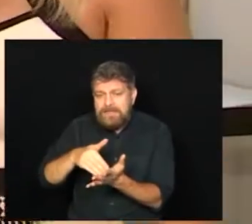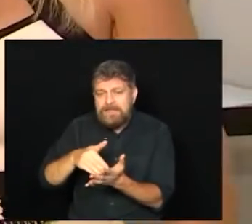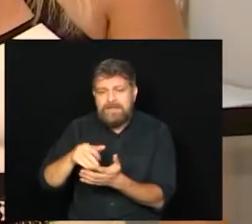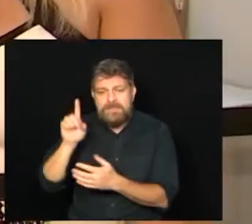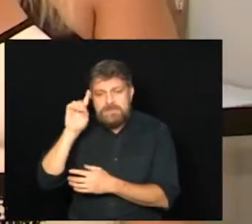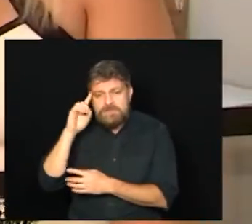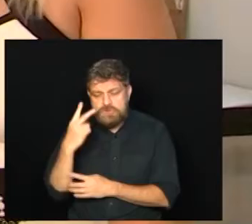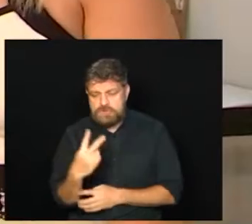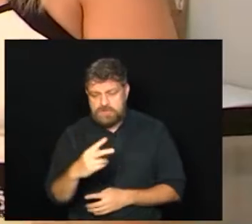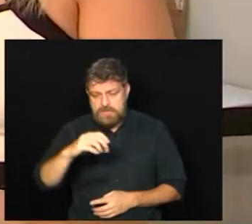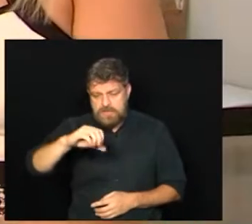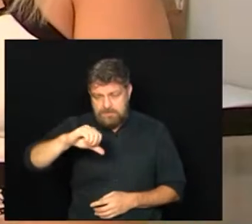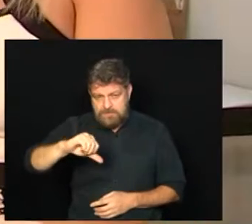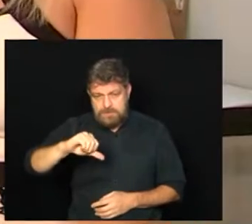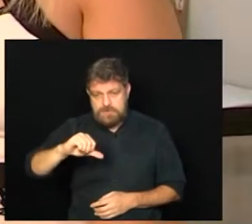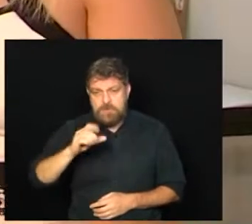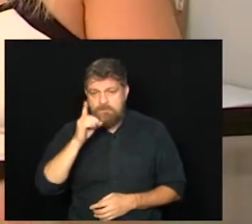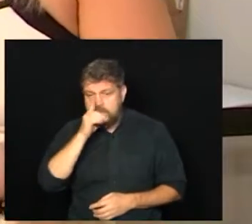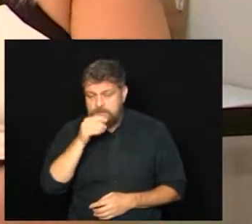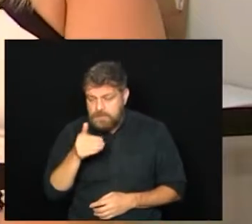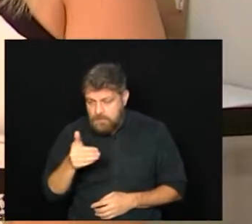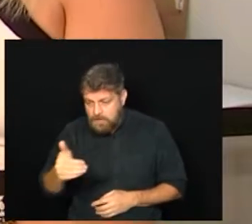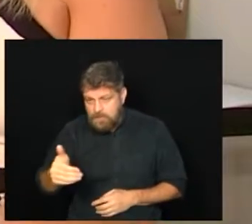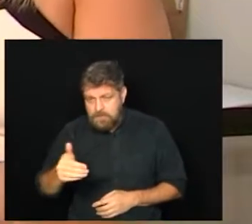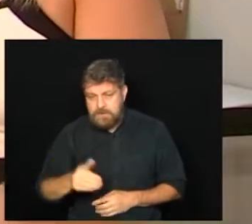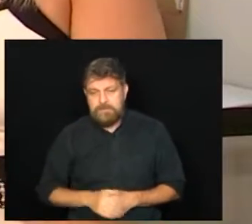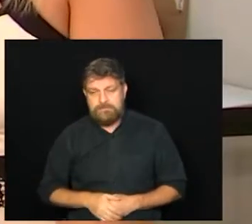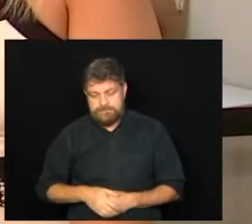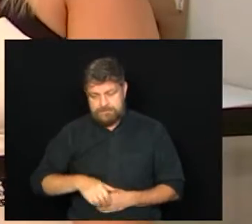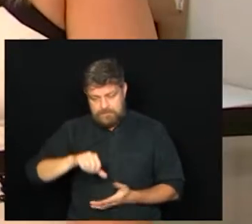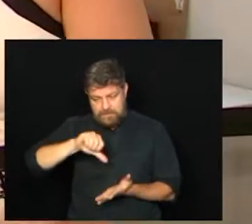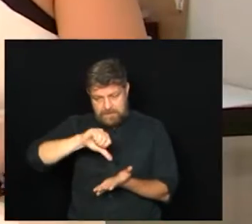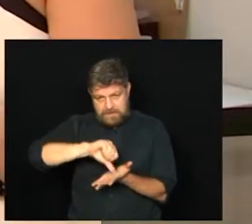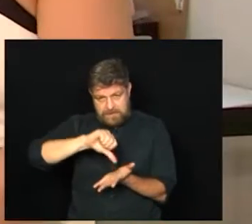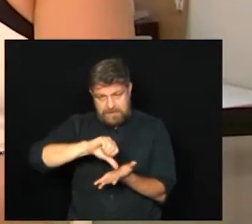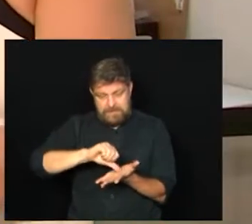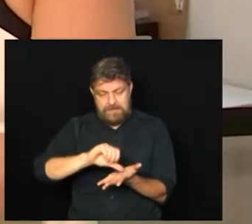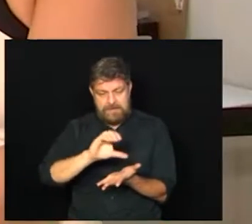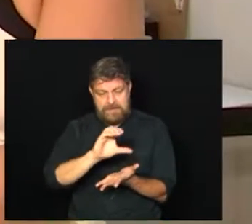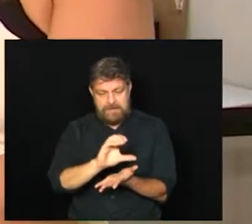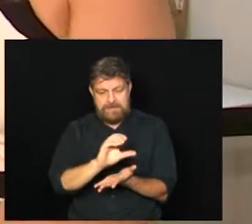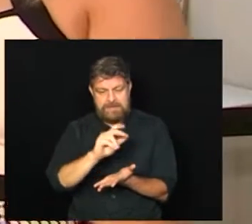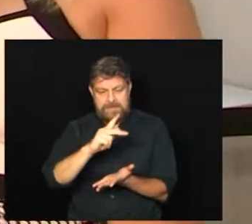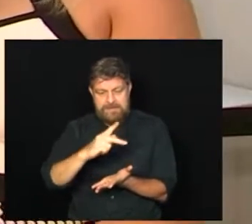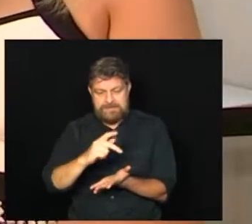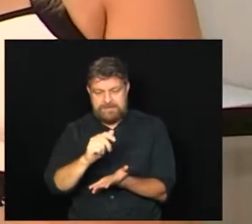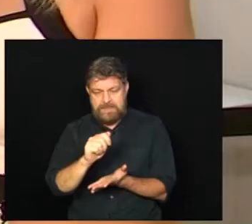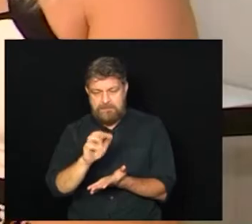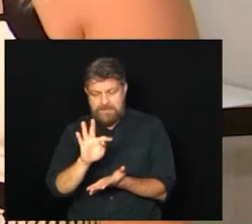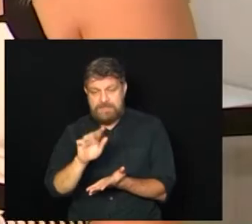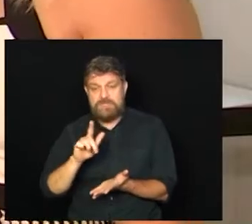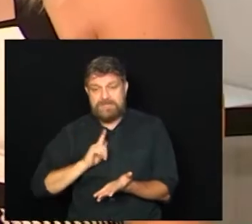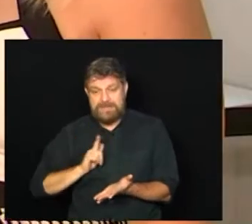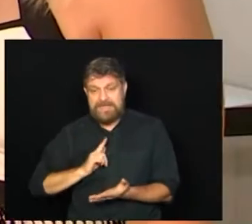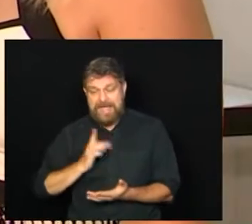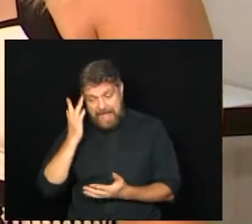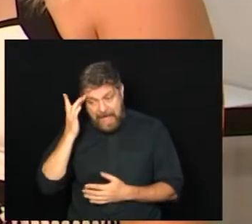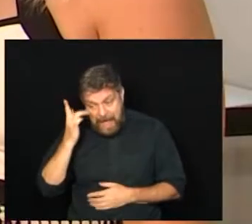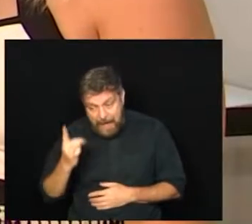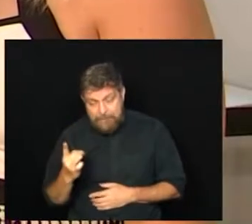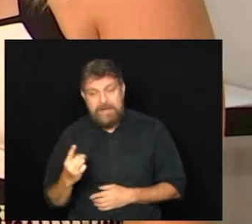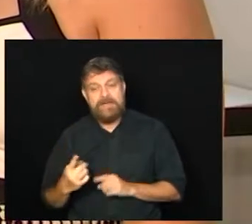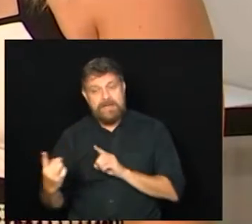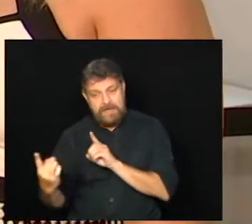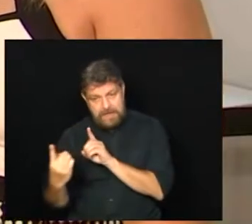dia 29, no domingo, mas o CEPAT tem um posto para atendimento presencial até amanhã.